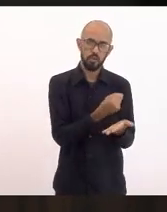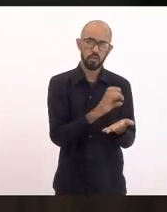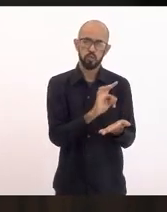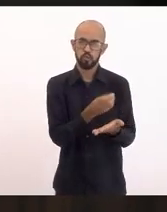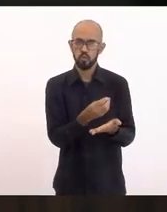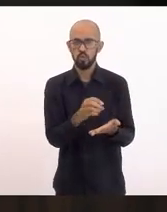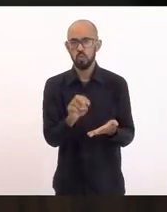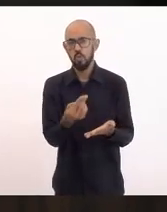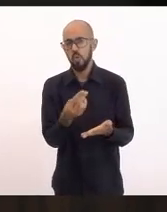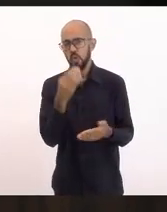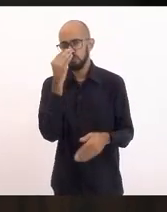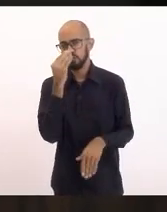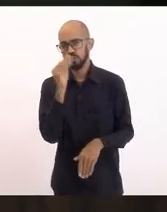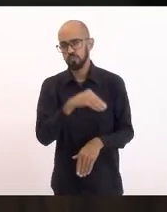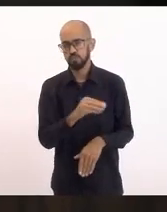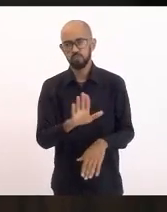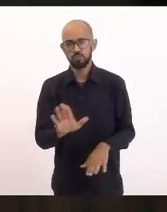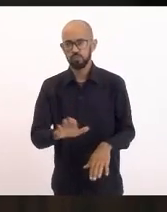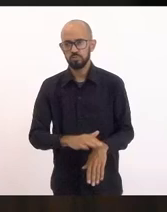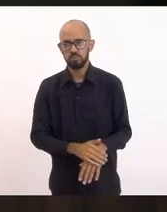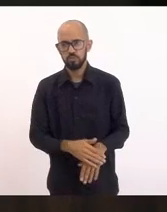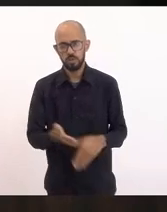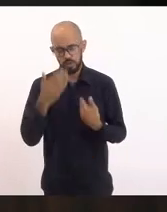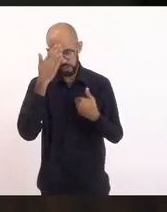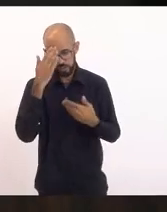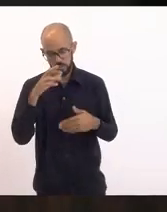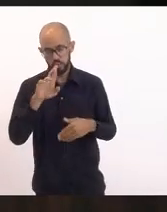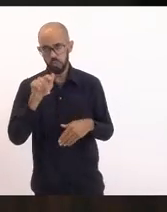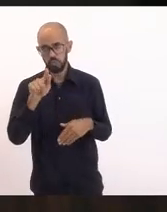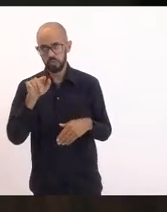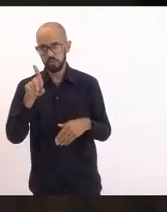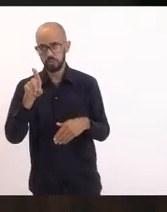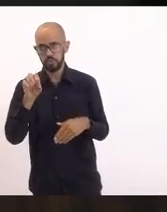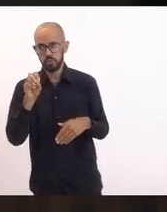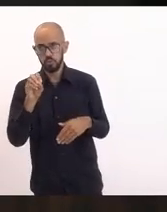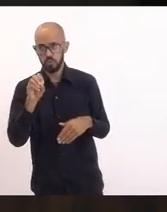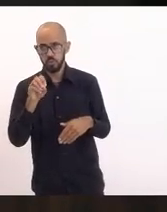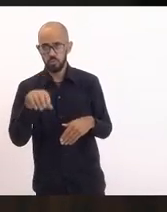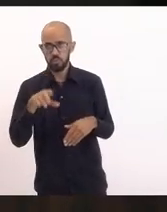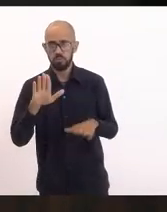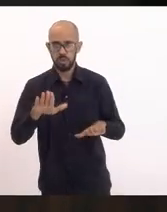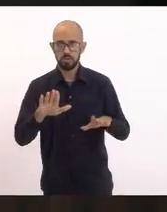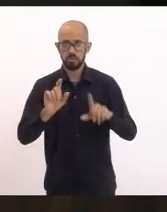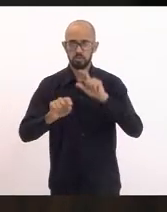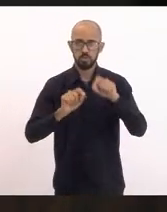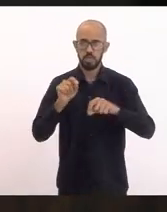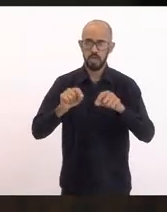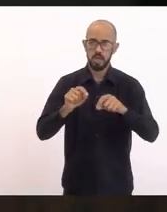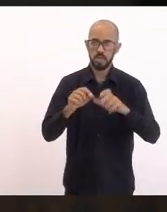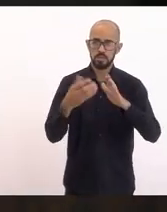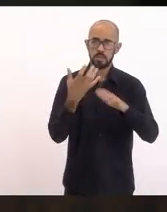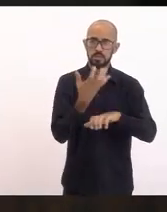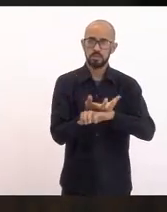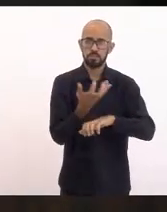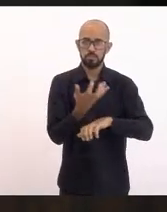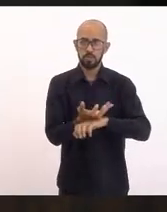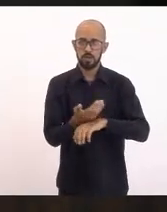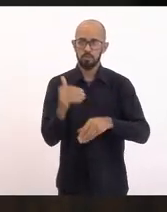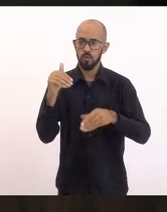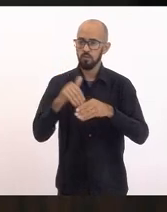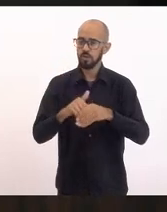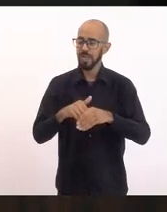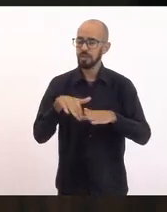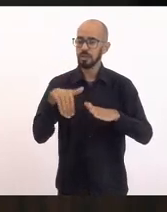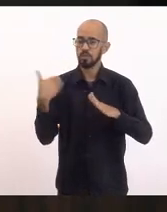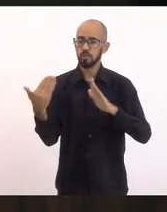as palavras do deputado Rodrigo Bacelar, mas essa matéria foi votada aqui por unanimidade. Eu já disse no dia de ontem para o líder do